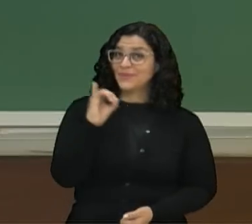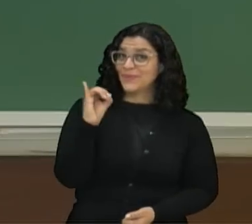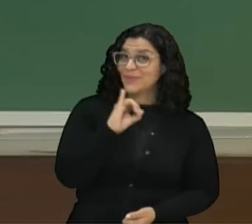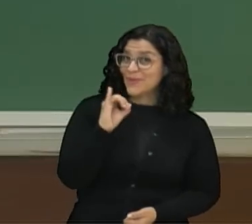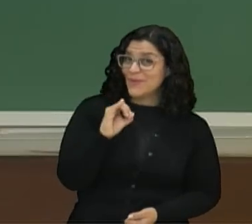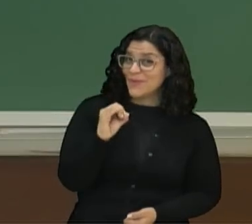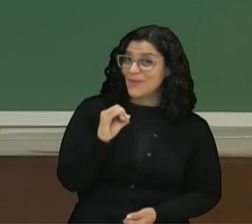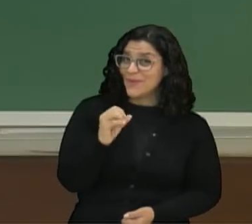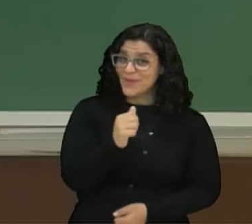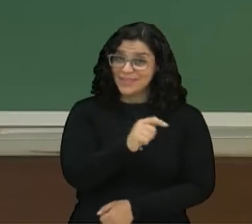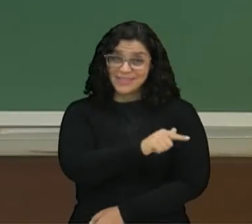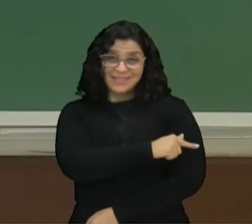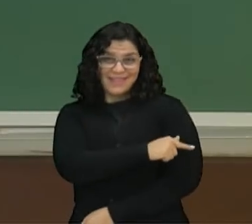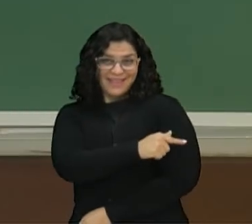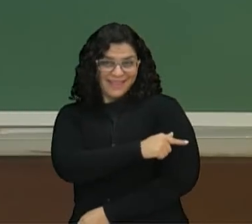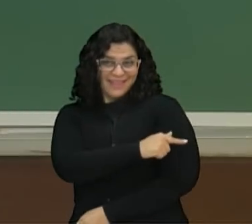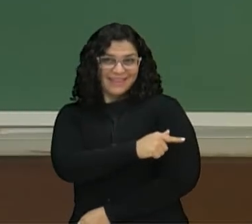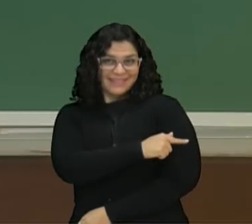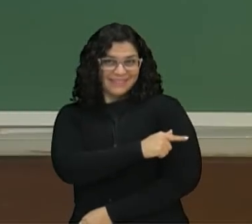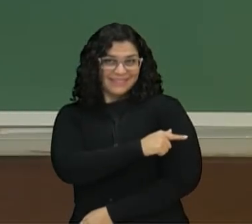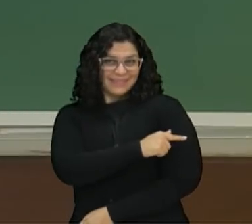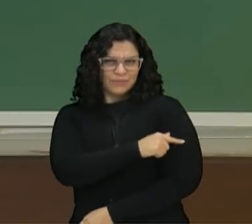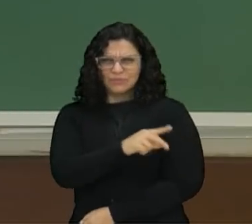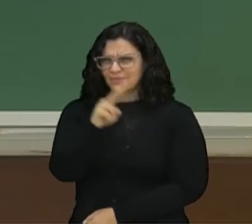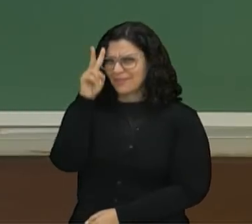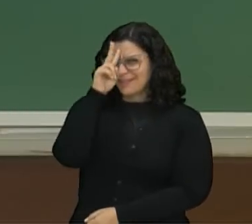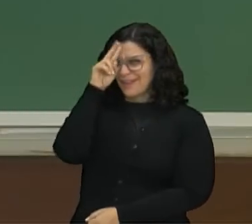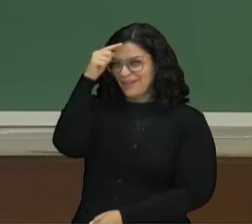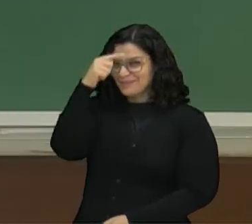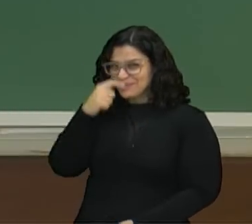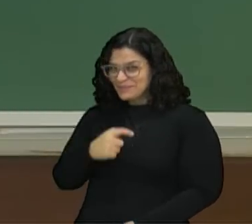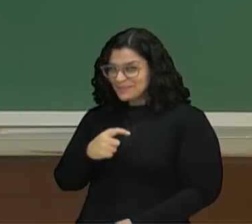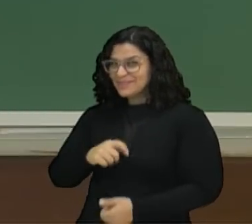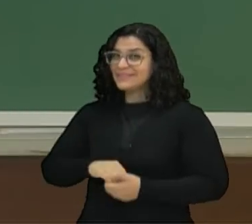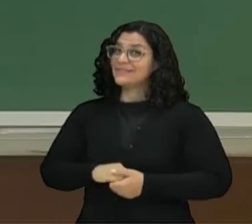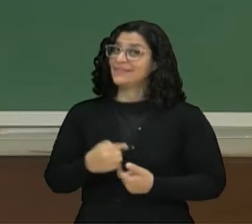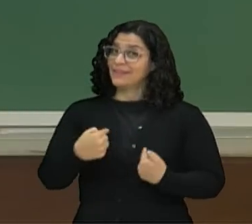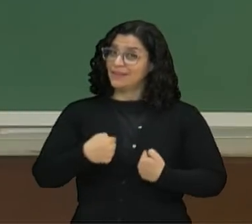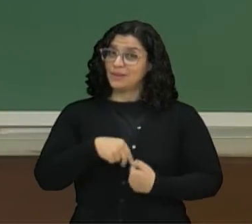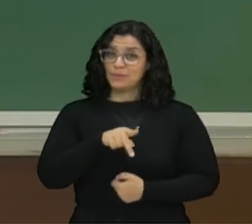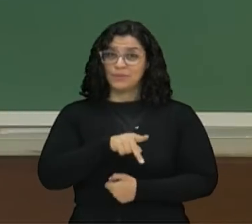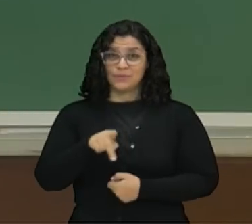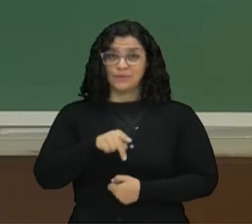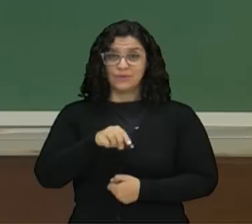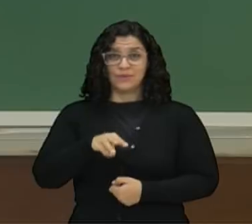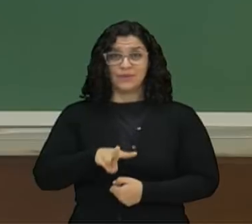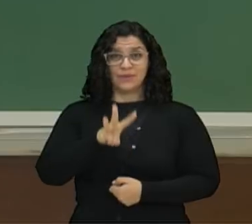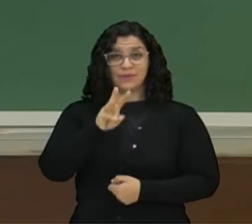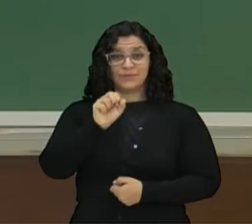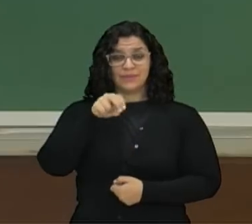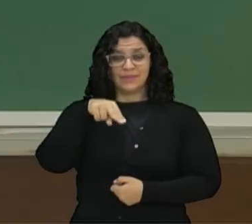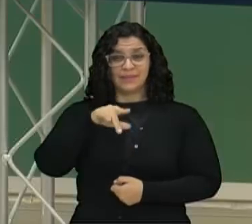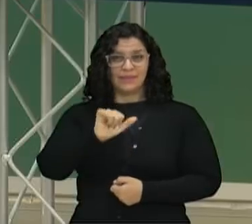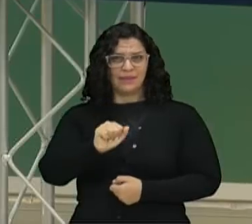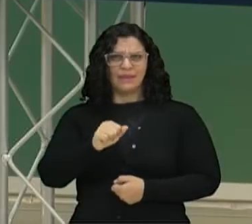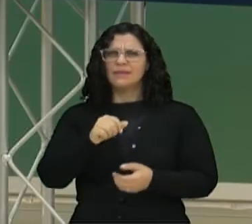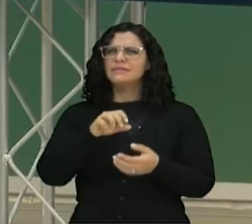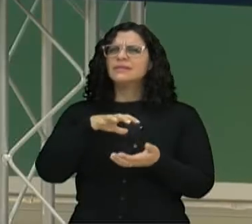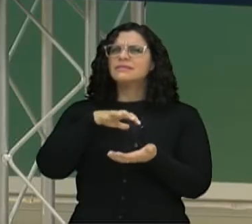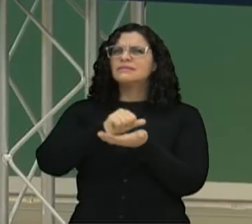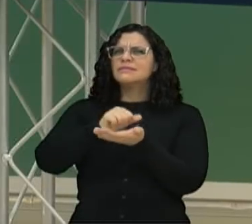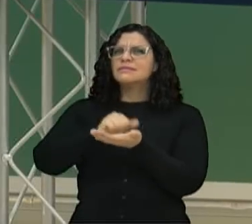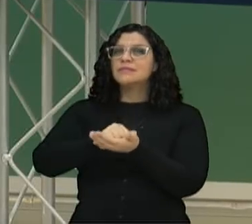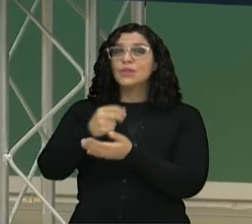Olá, galerinha do 7º ano! Estão lembrados da prof? Eu sou a professora Vânia. Gravei aquelas